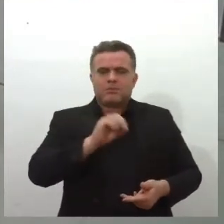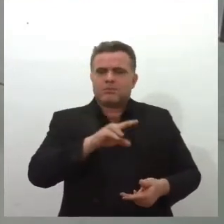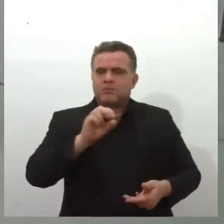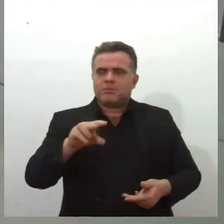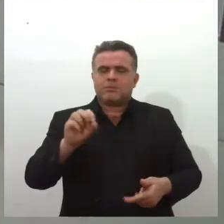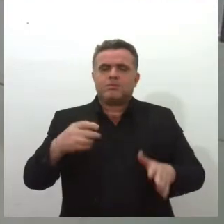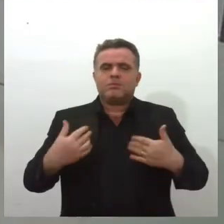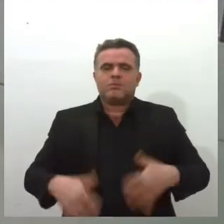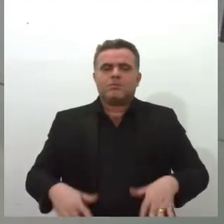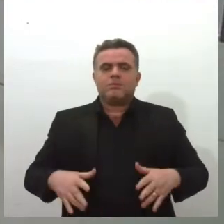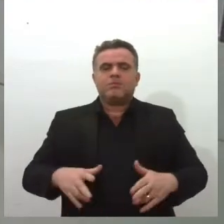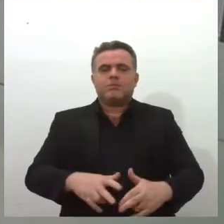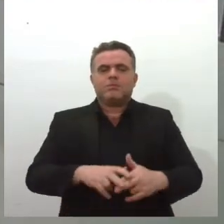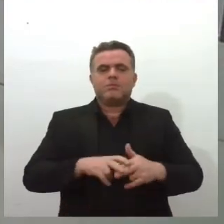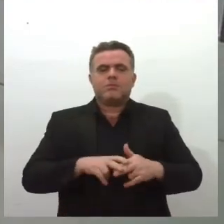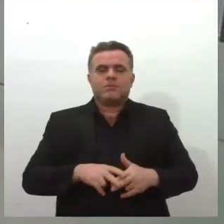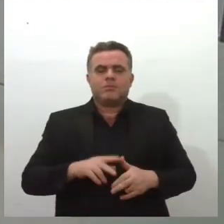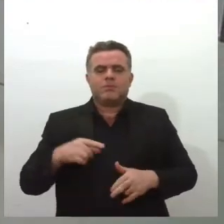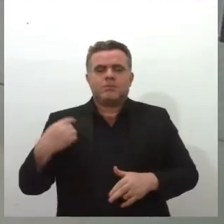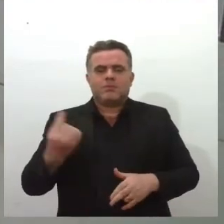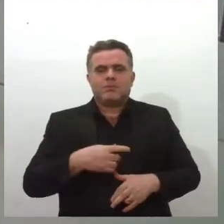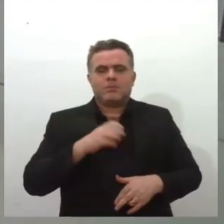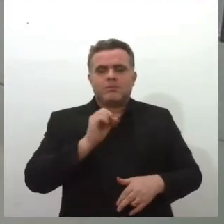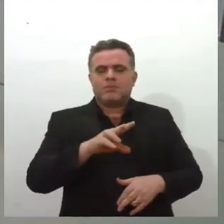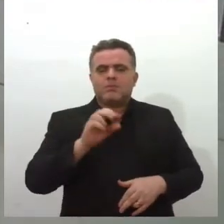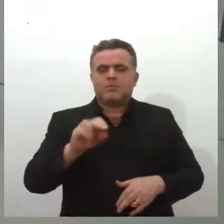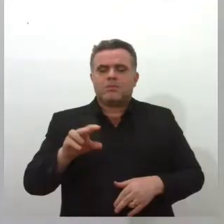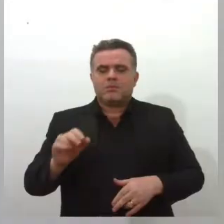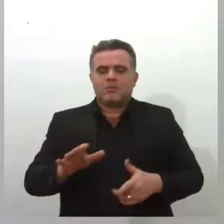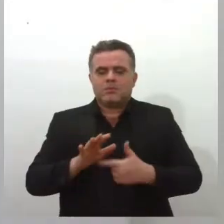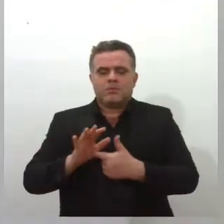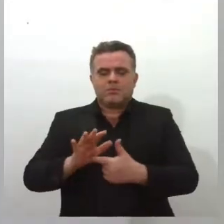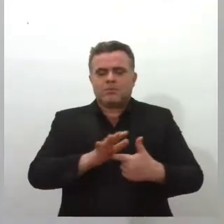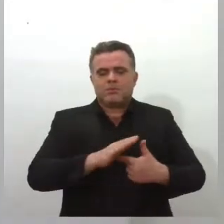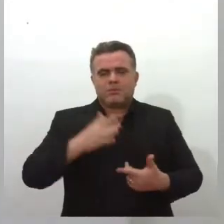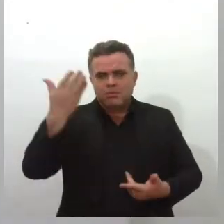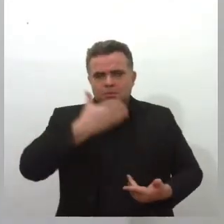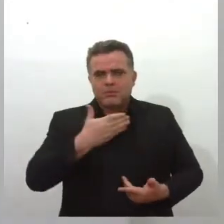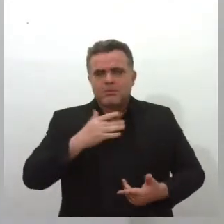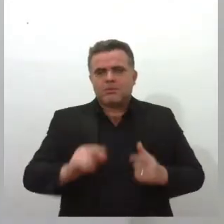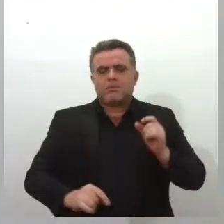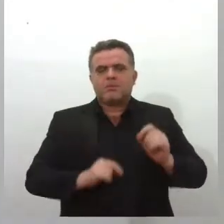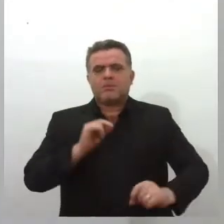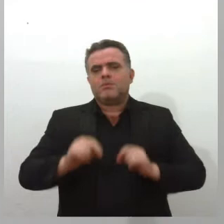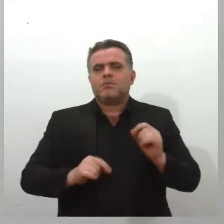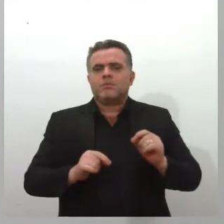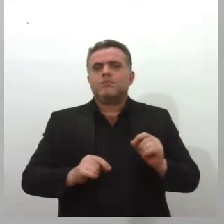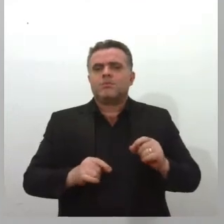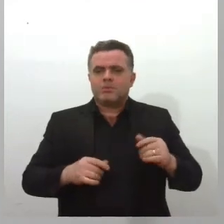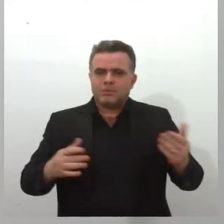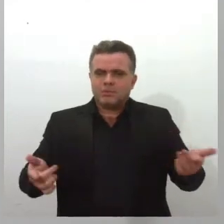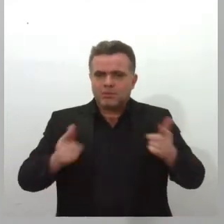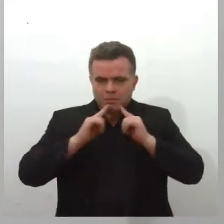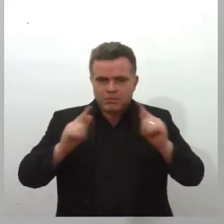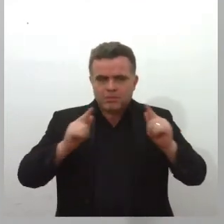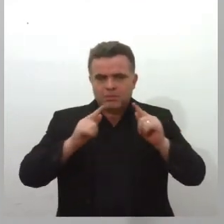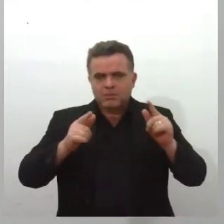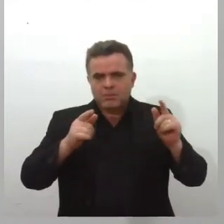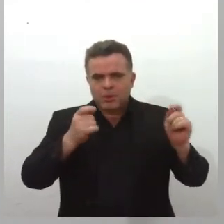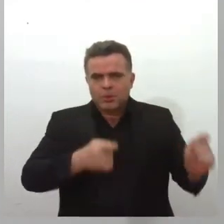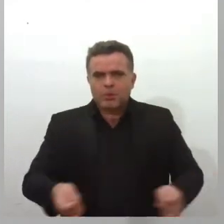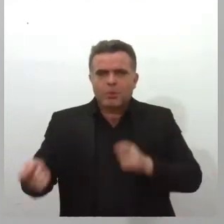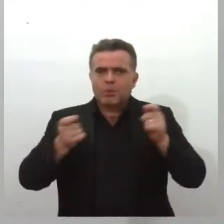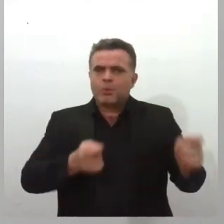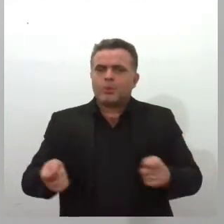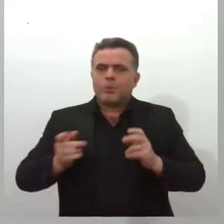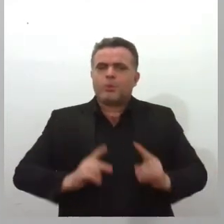conscientes. Inclusive, o que nós temos assim como um sinal dessa consciência são as denúncias diárias que a nossa seccional